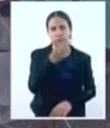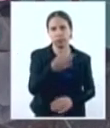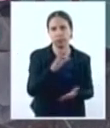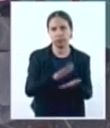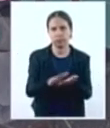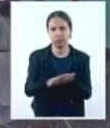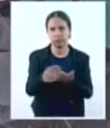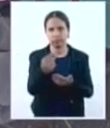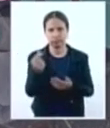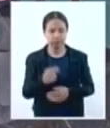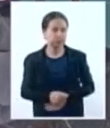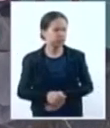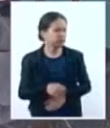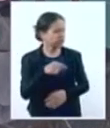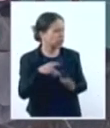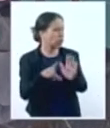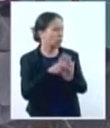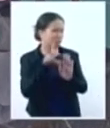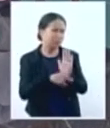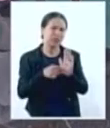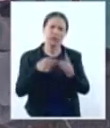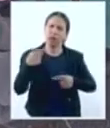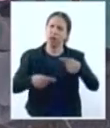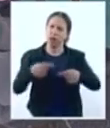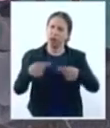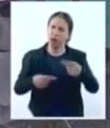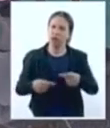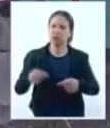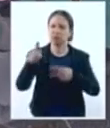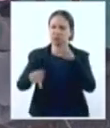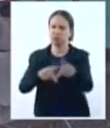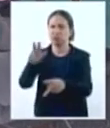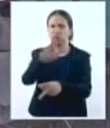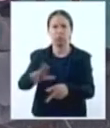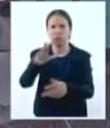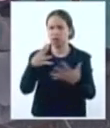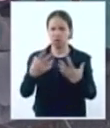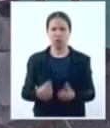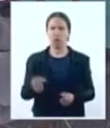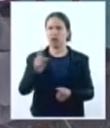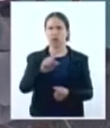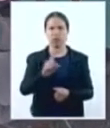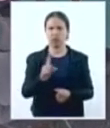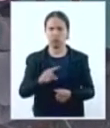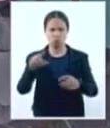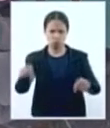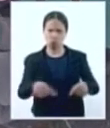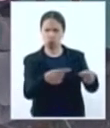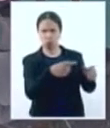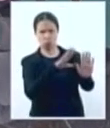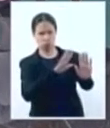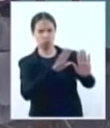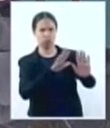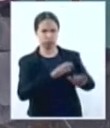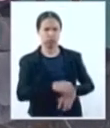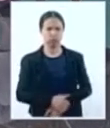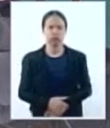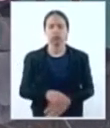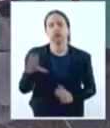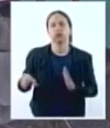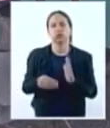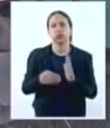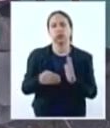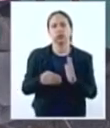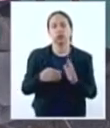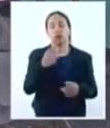sendo um pouco polêmico, a Sim. população de Uberlândia parece que se coloca aí muito contra, né? Uhum. Há um movimento aí contrário ao orçamento impositivo, pessoas